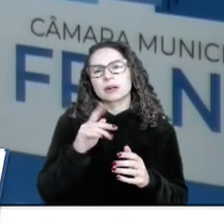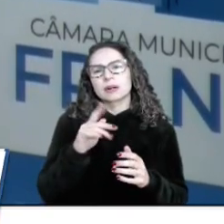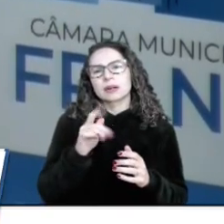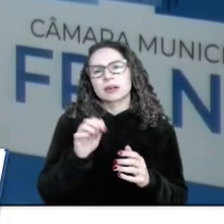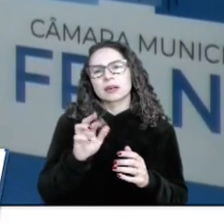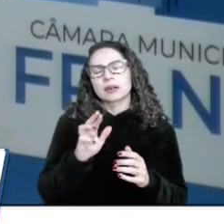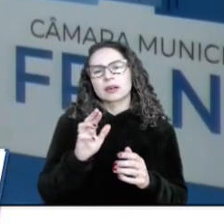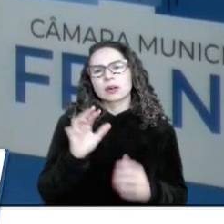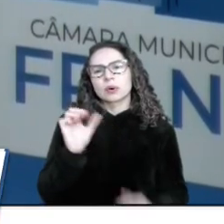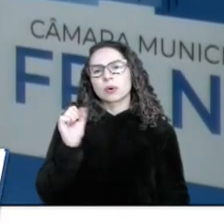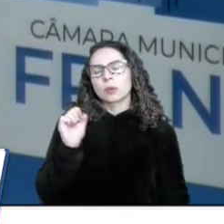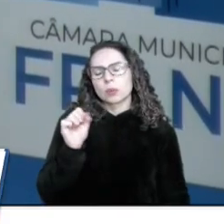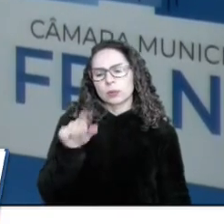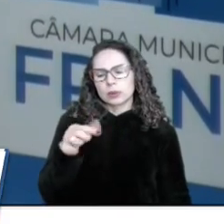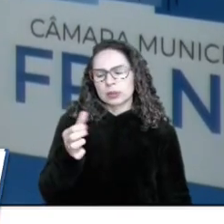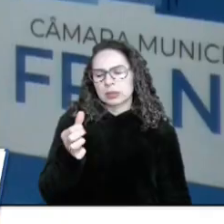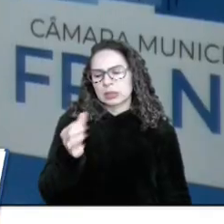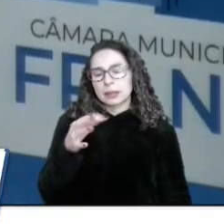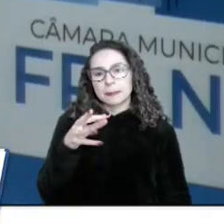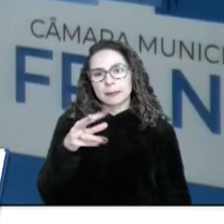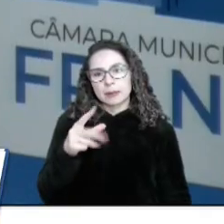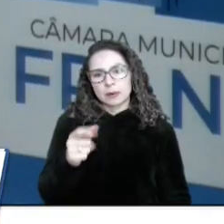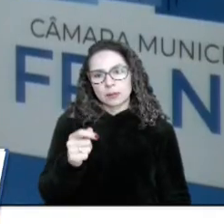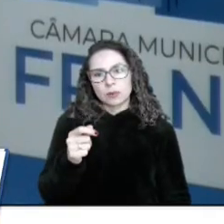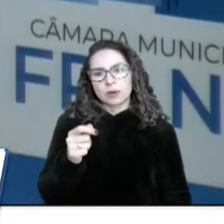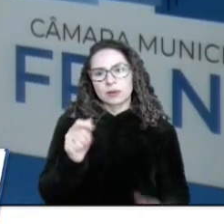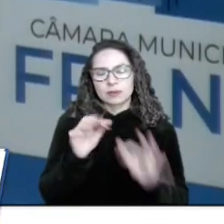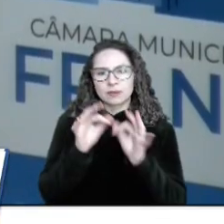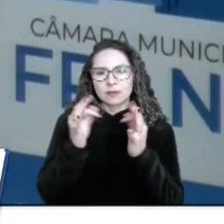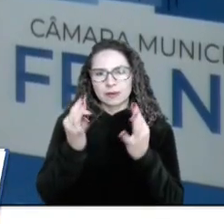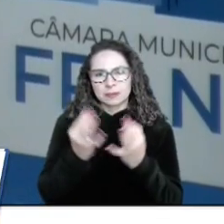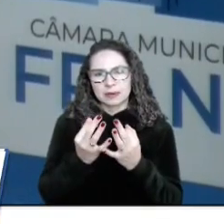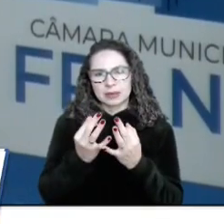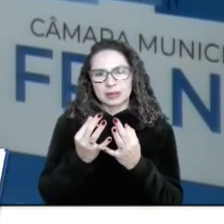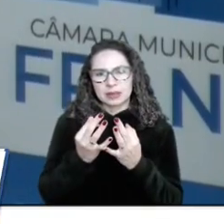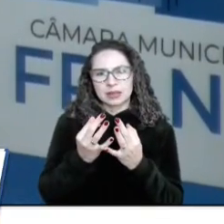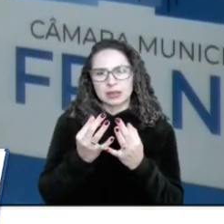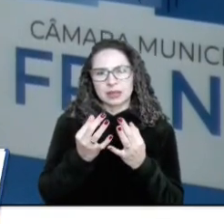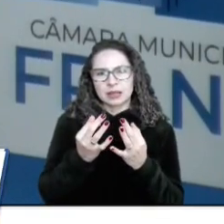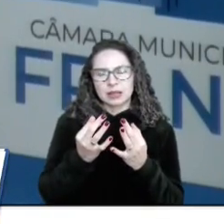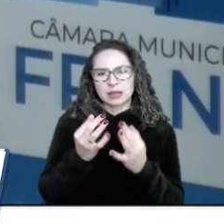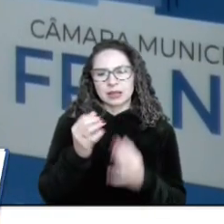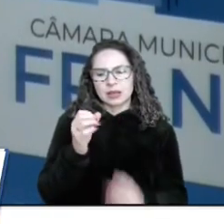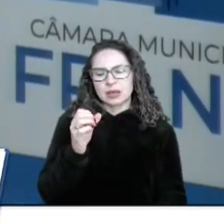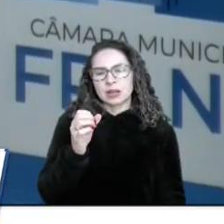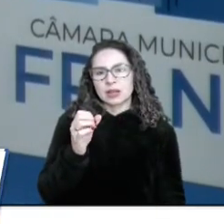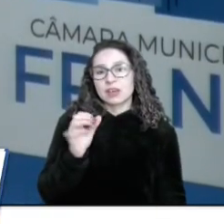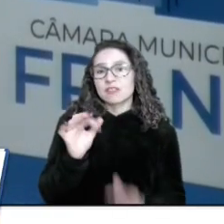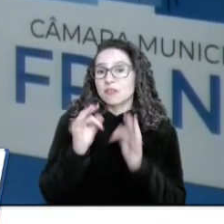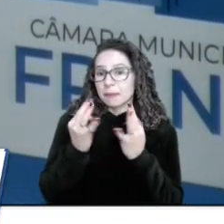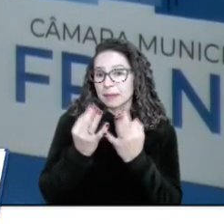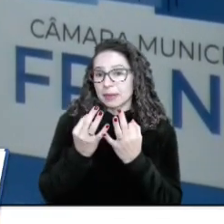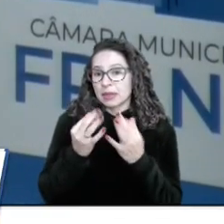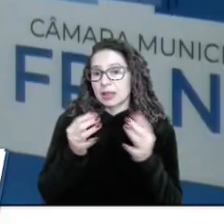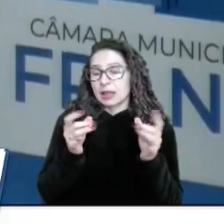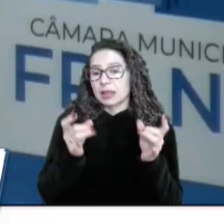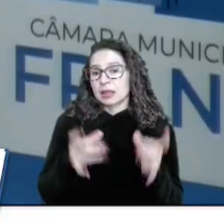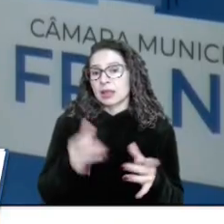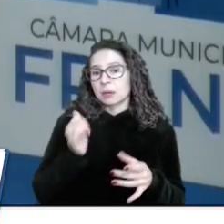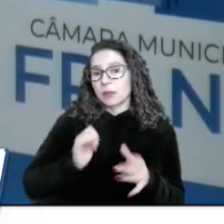8,6 milhões de famílias deixaram o Bolsa Família. 8,1 milhões de famílias. Aí